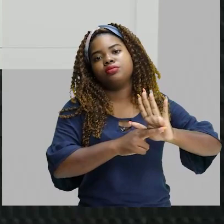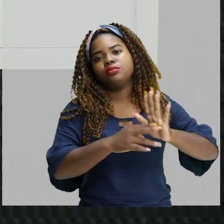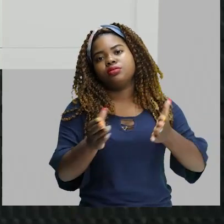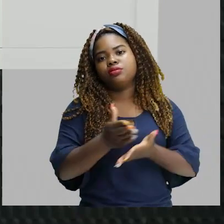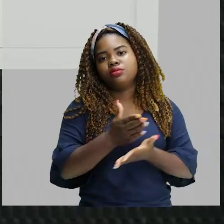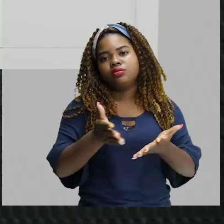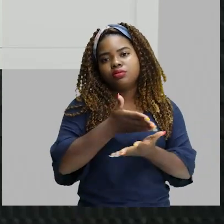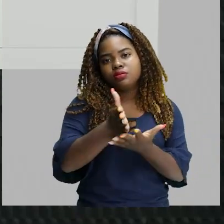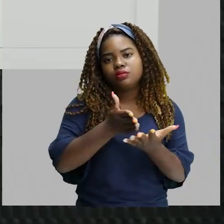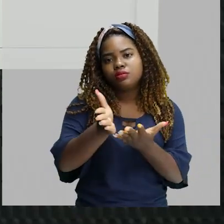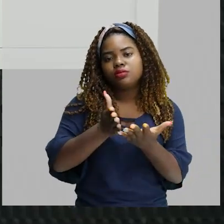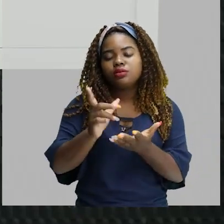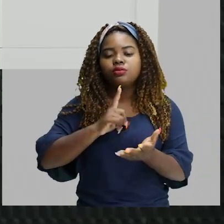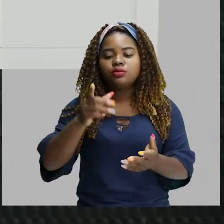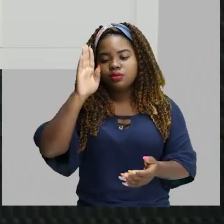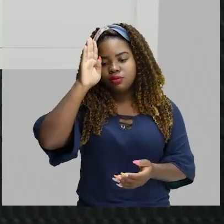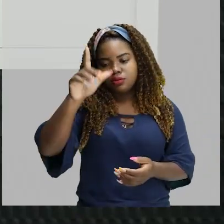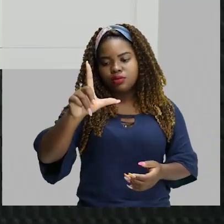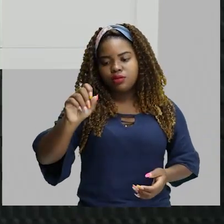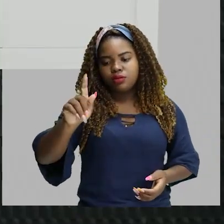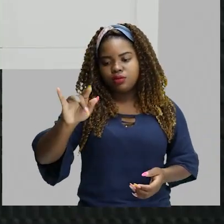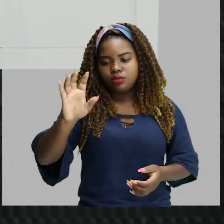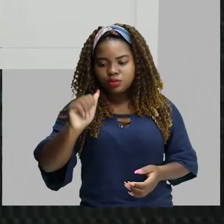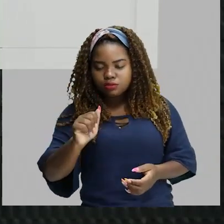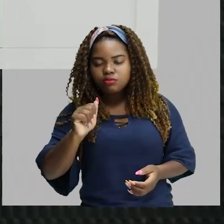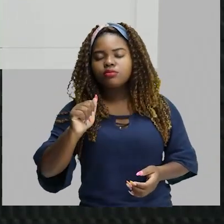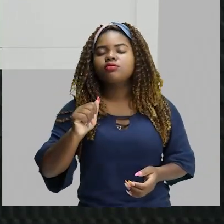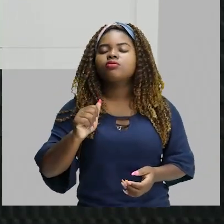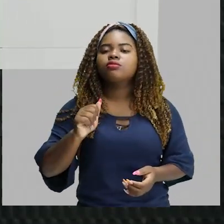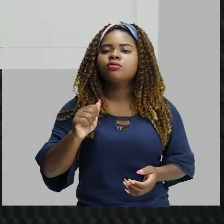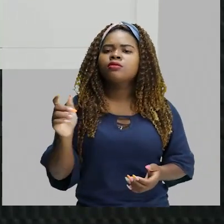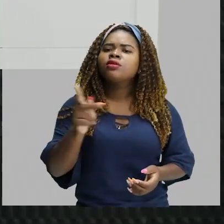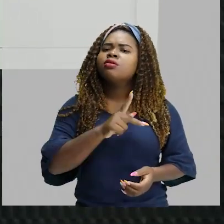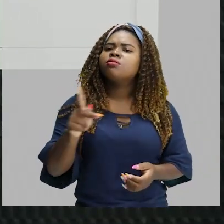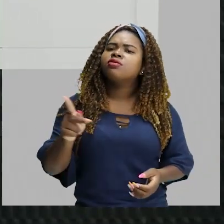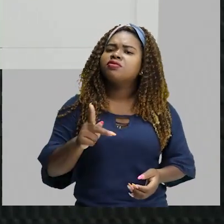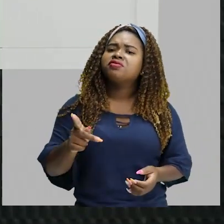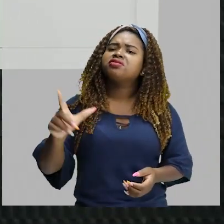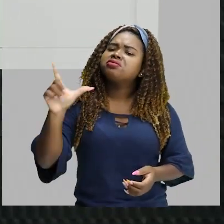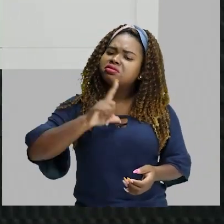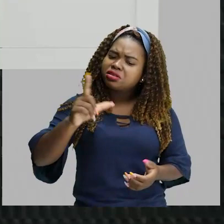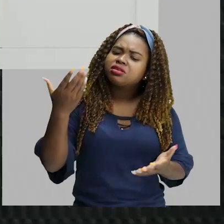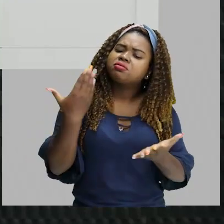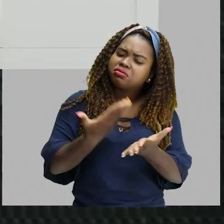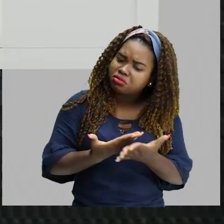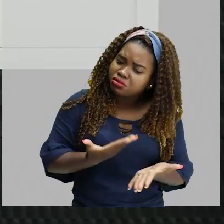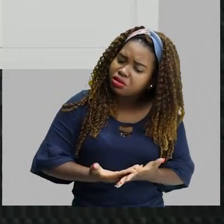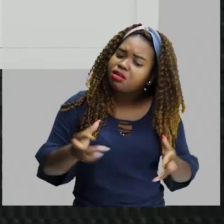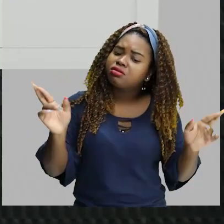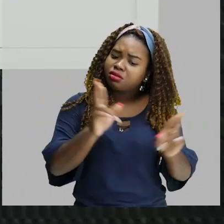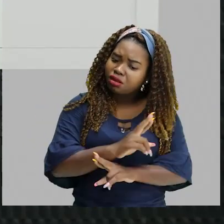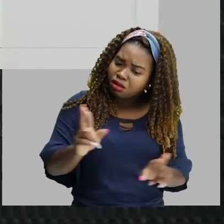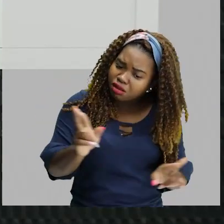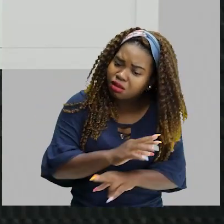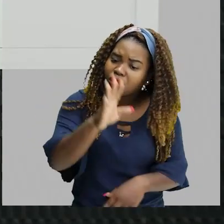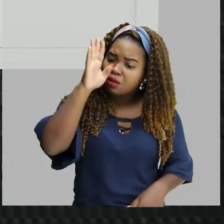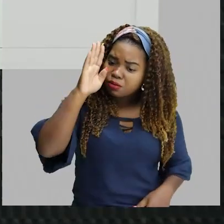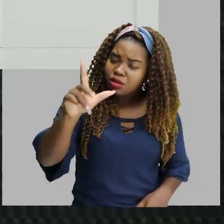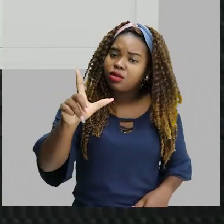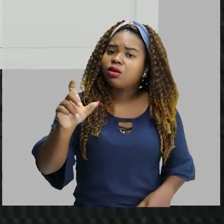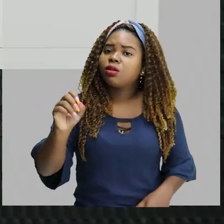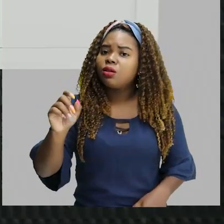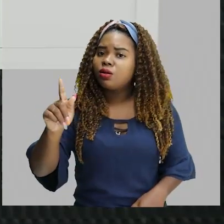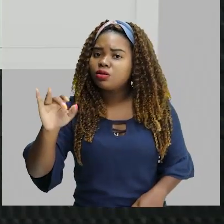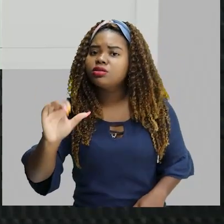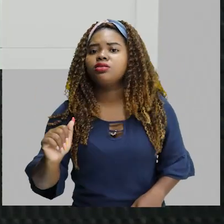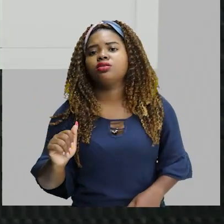os princípios da lógica, certo? Professor, nós já temos aulas aí sobre os princípios da